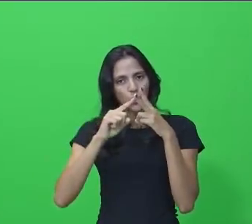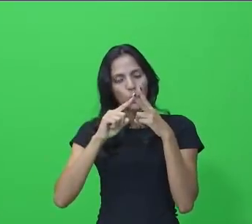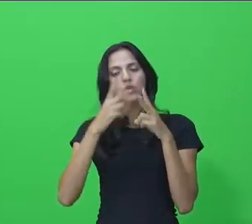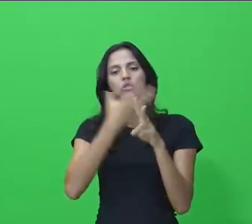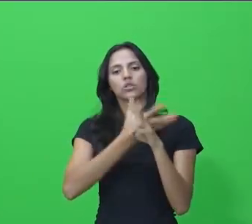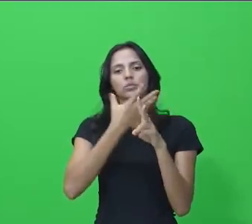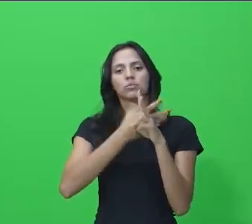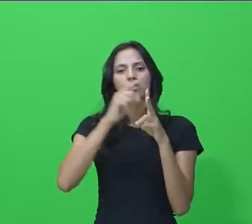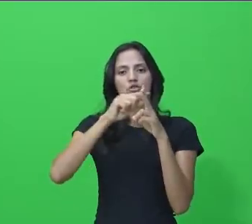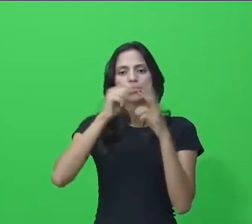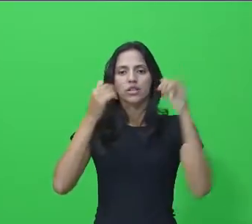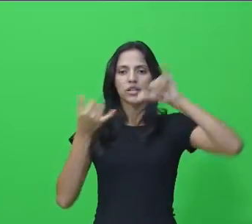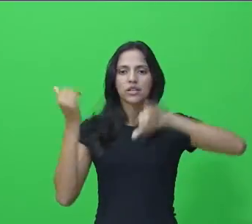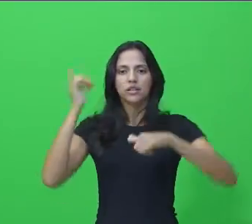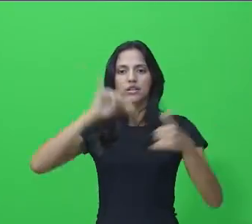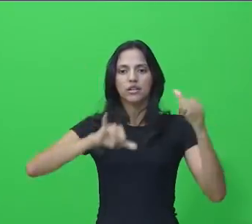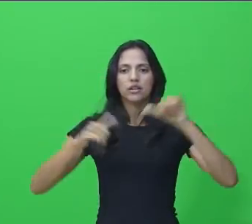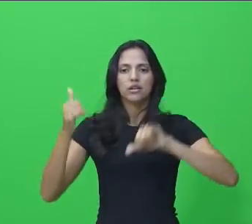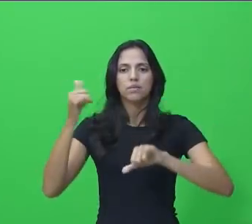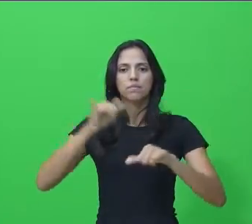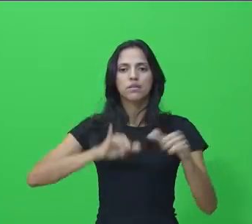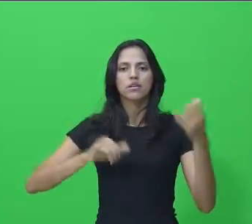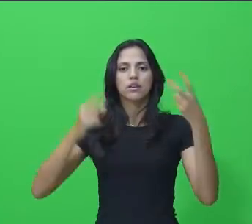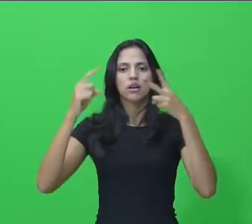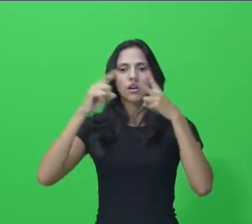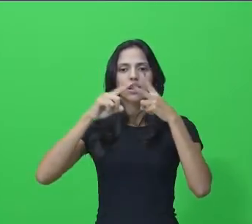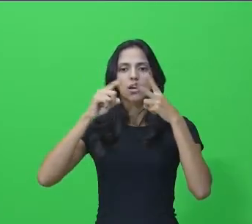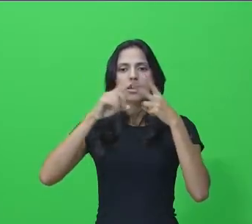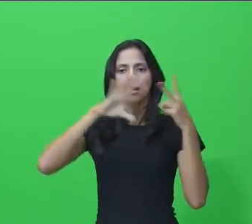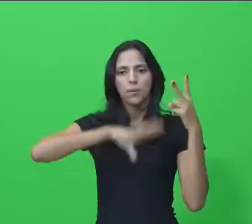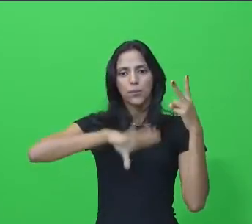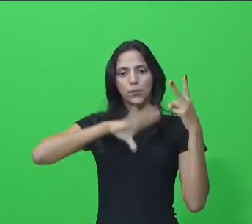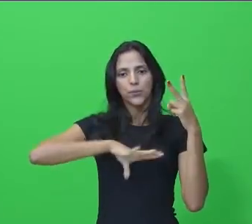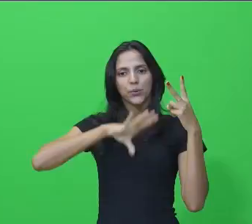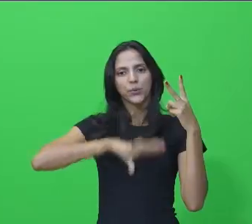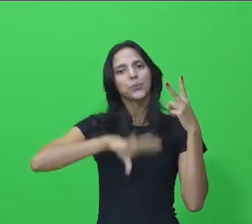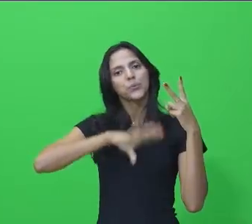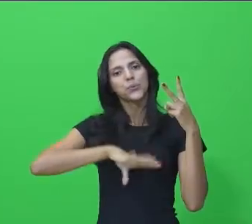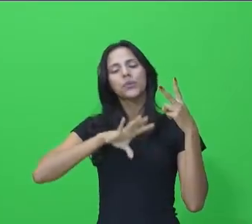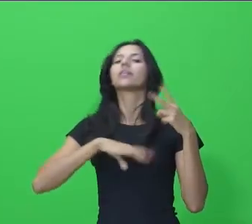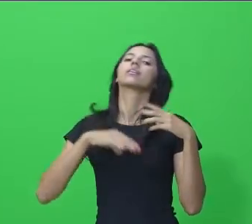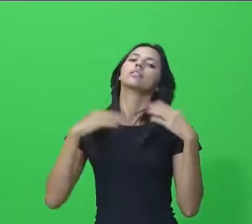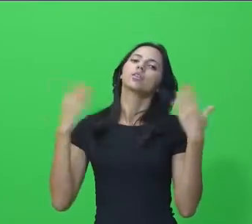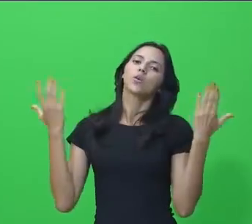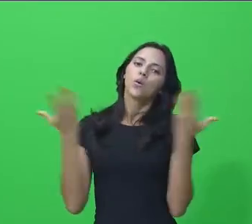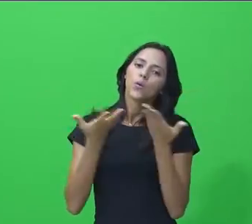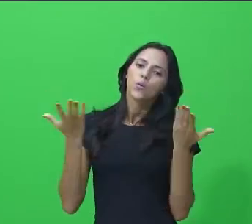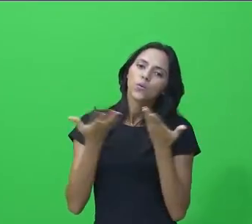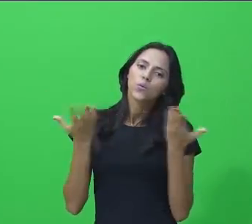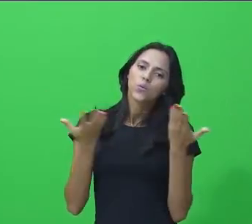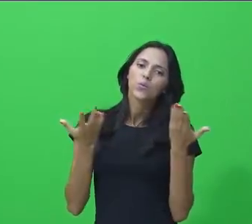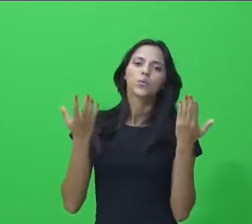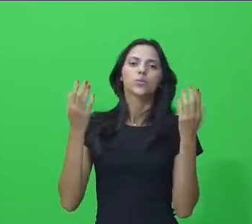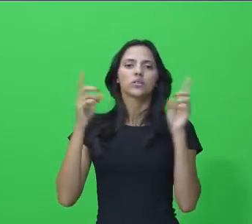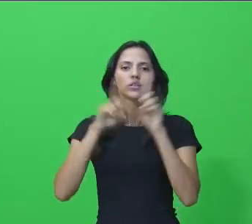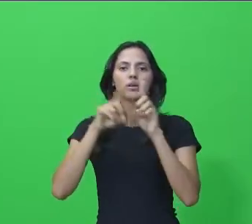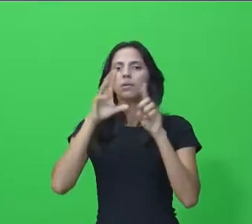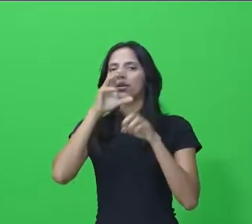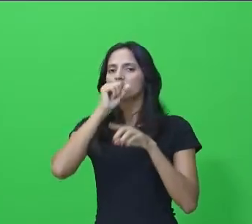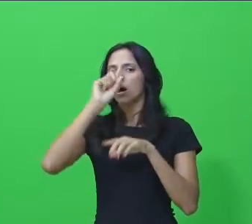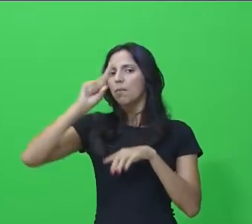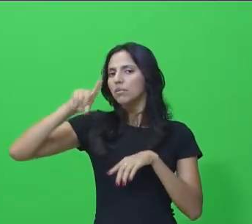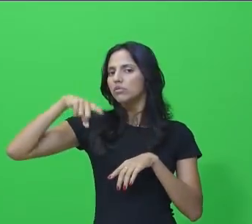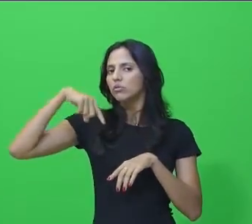que é de Química e mais a língua portuguesa, né? Estaremos aqui com você. Se prepare, estamos na